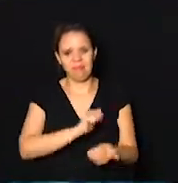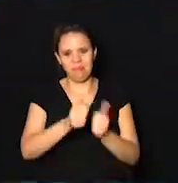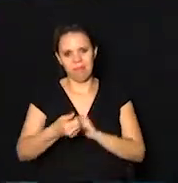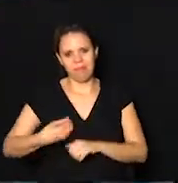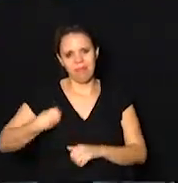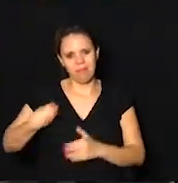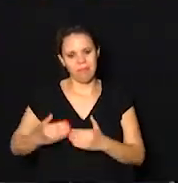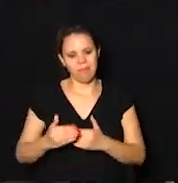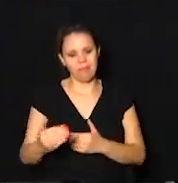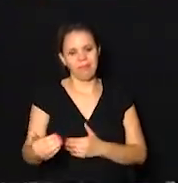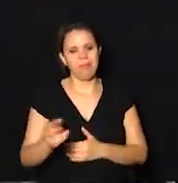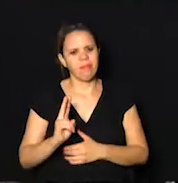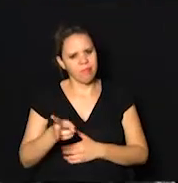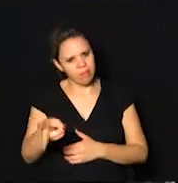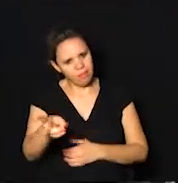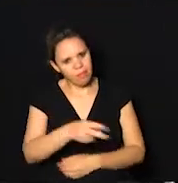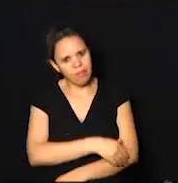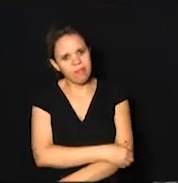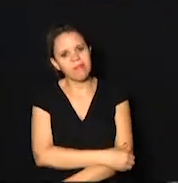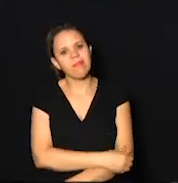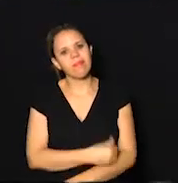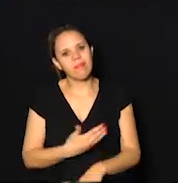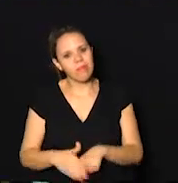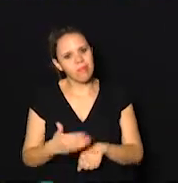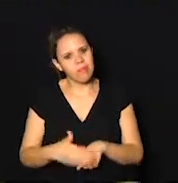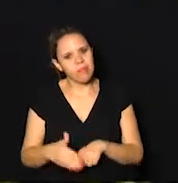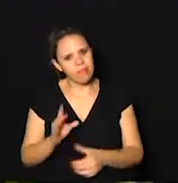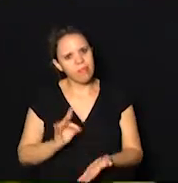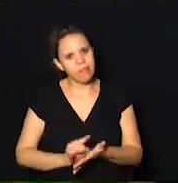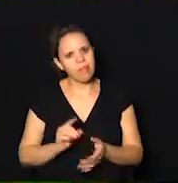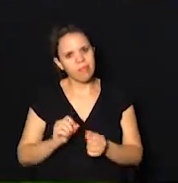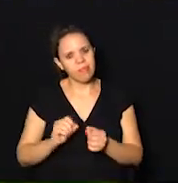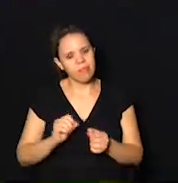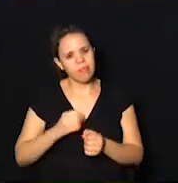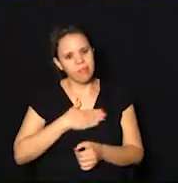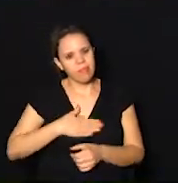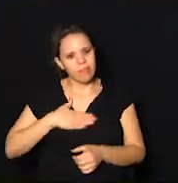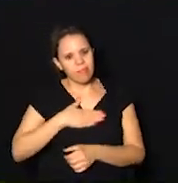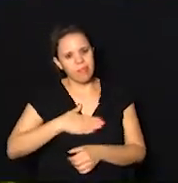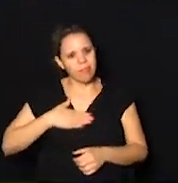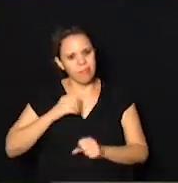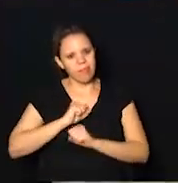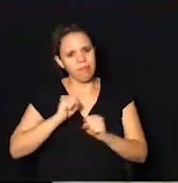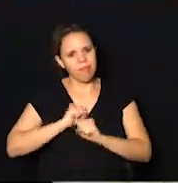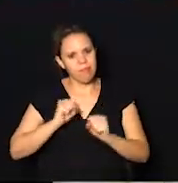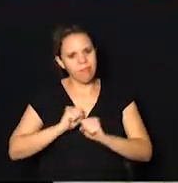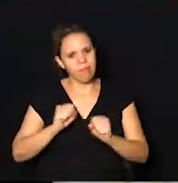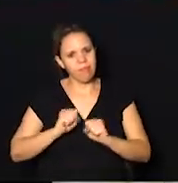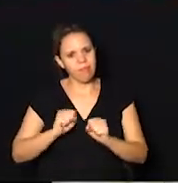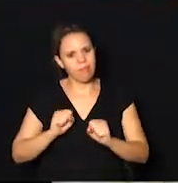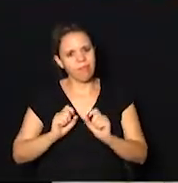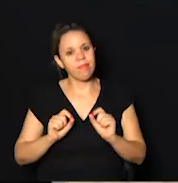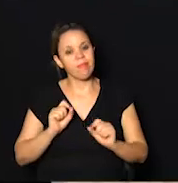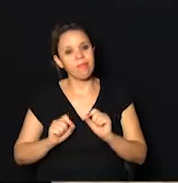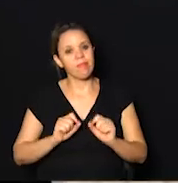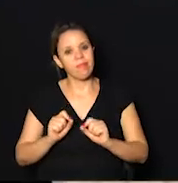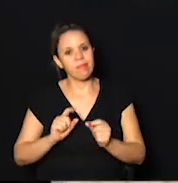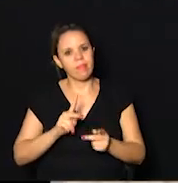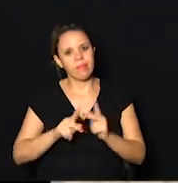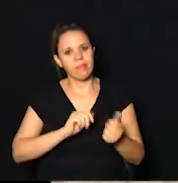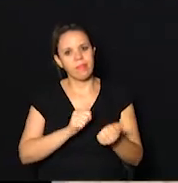vida inteira né e continua sendo não realmente eu faço sempre fiz por prazer para que